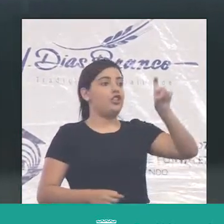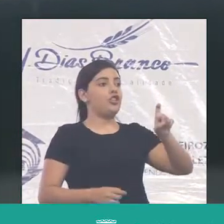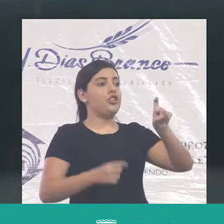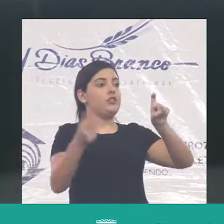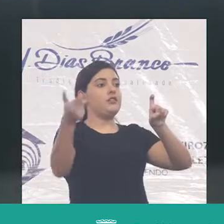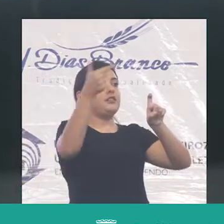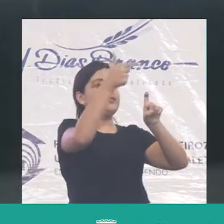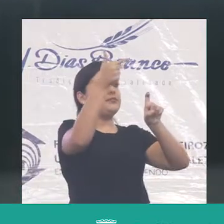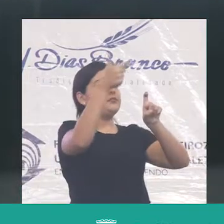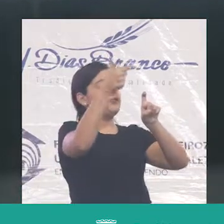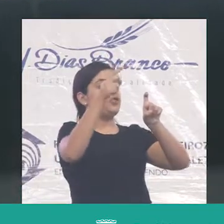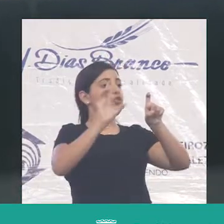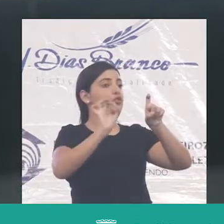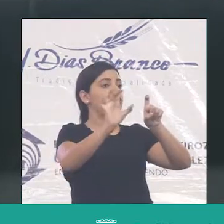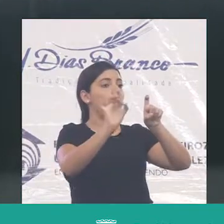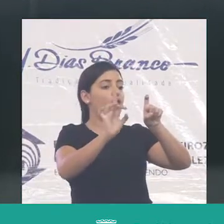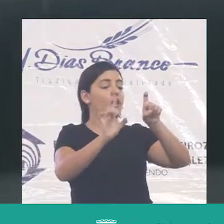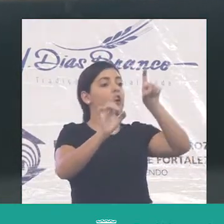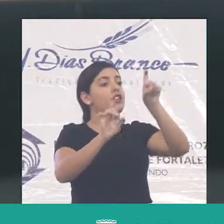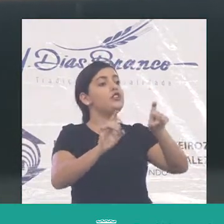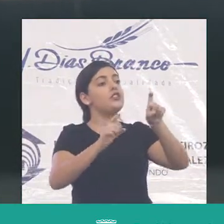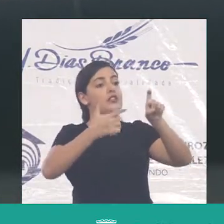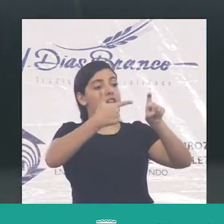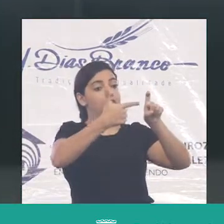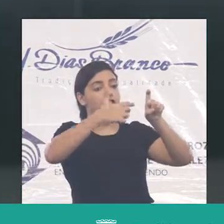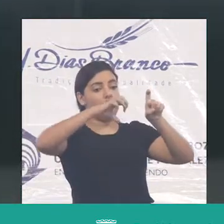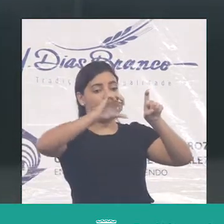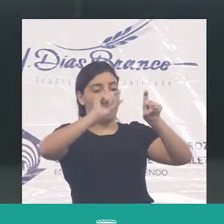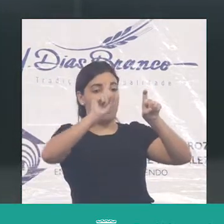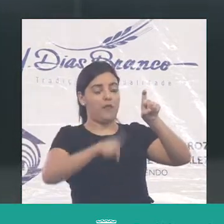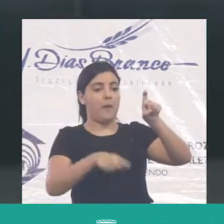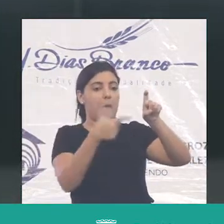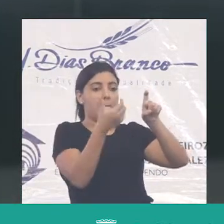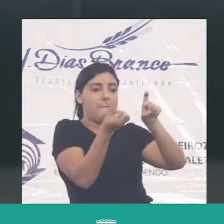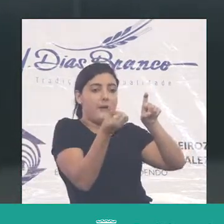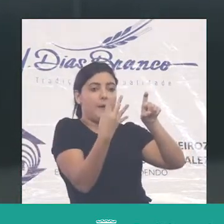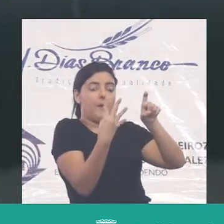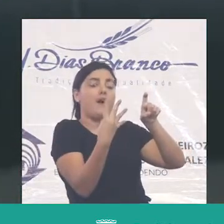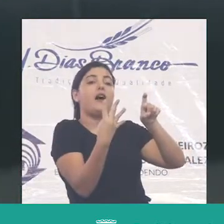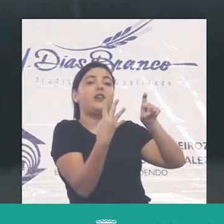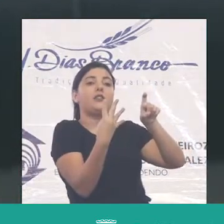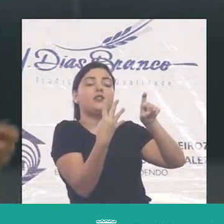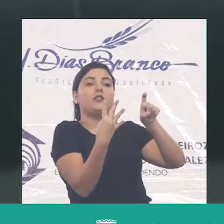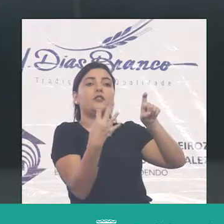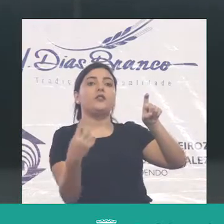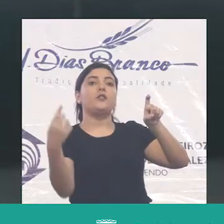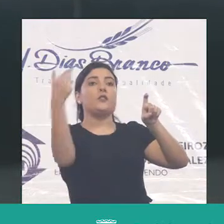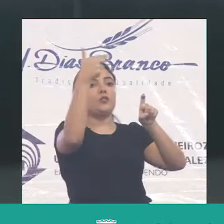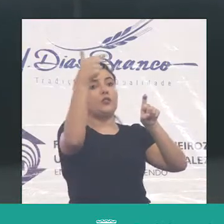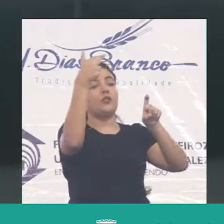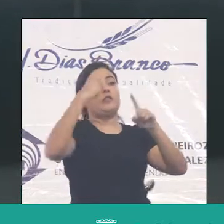quadrado. Como o x vale 29,64, eu vou elevar 29,64 ao quadrado, que vai dar